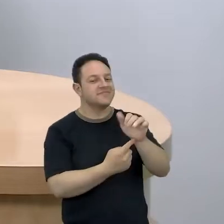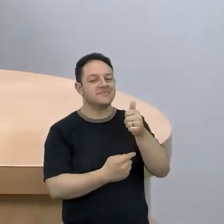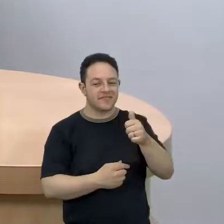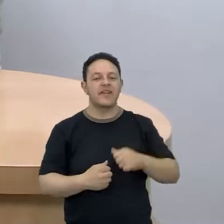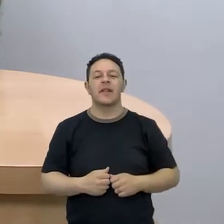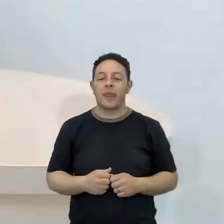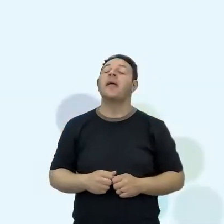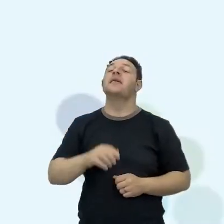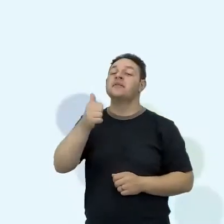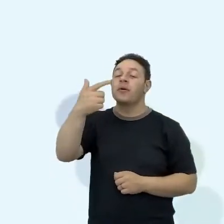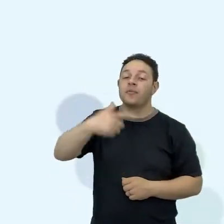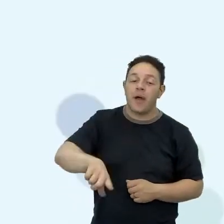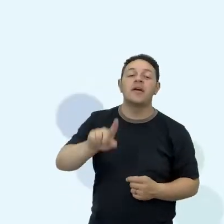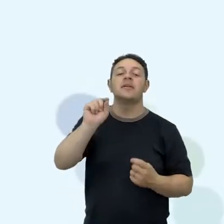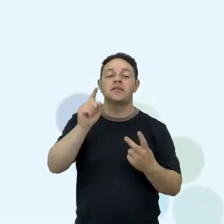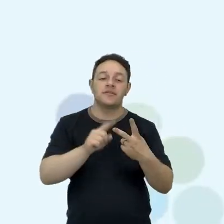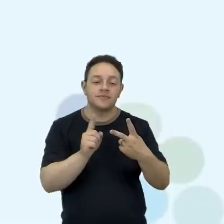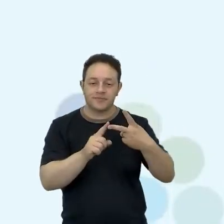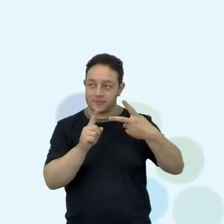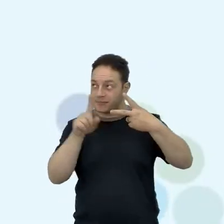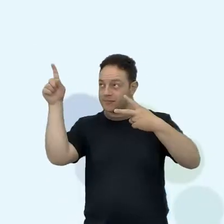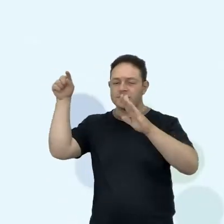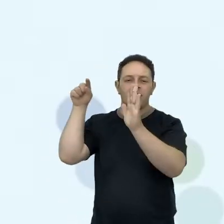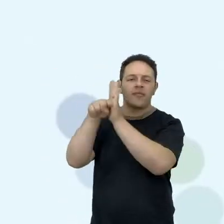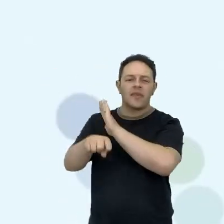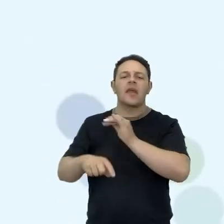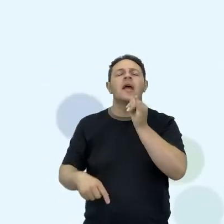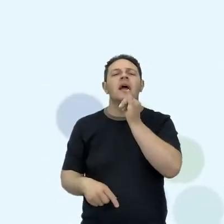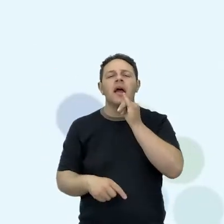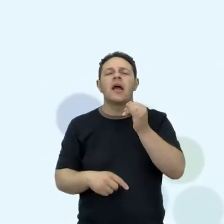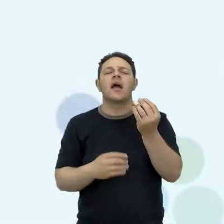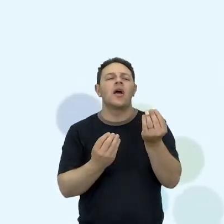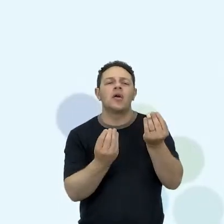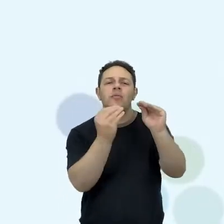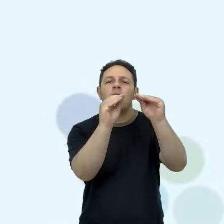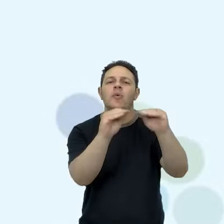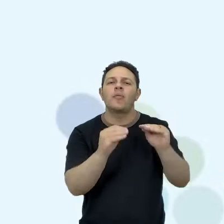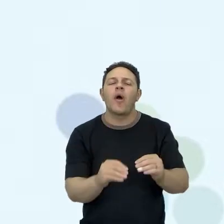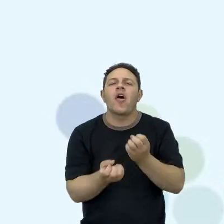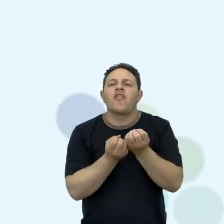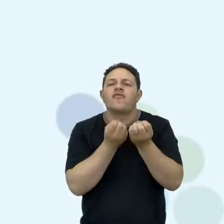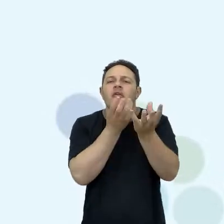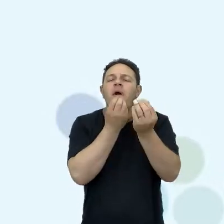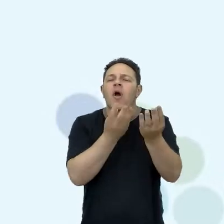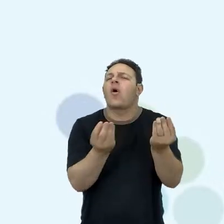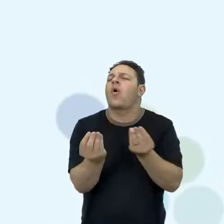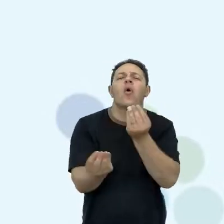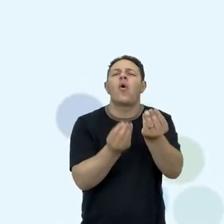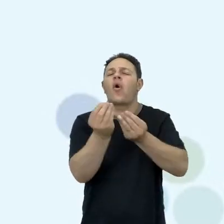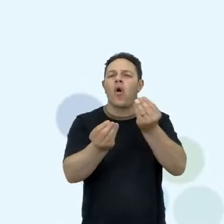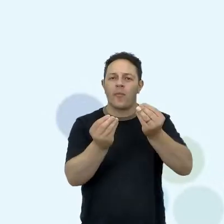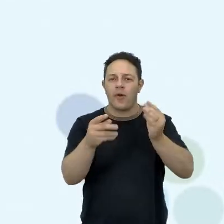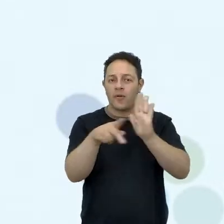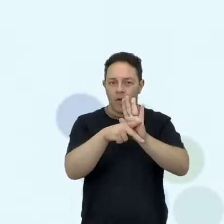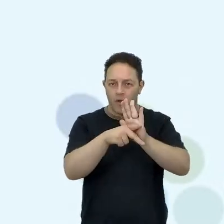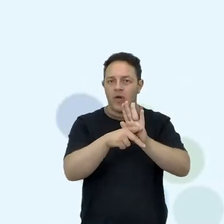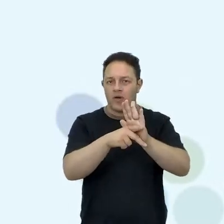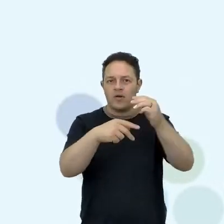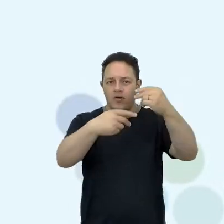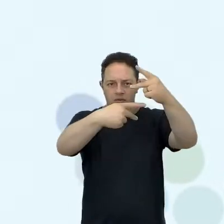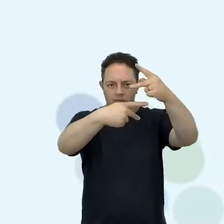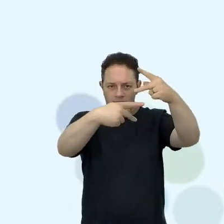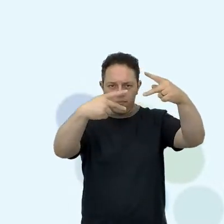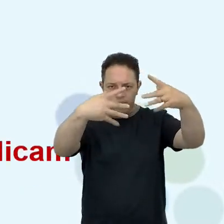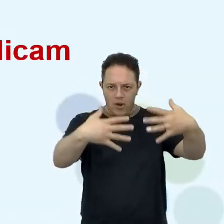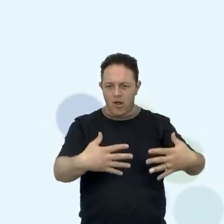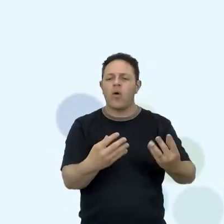legal. O que mais? Como é definida a entrada de dados? Como é definida? interessante. Legal. A linguagem em blocos é legal, né? Essa definição